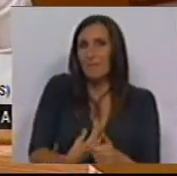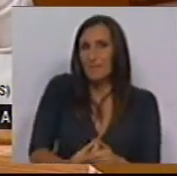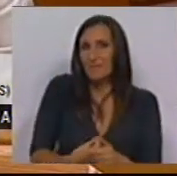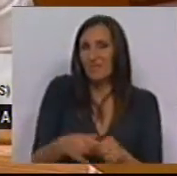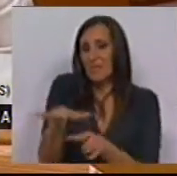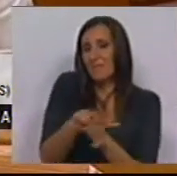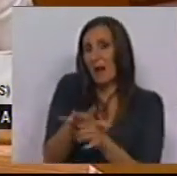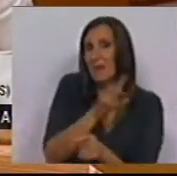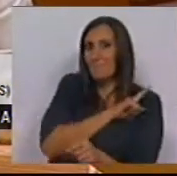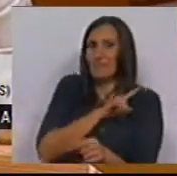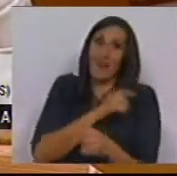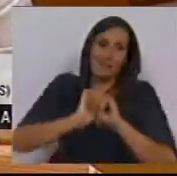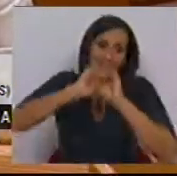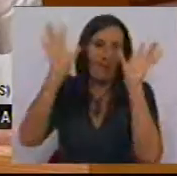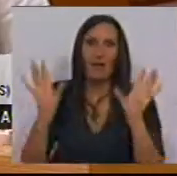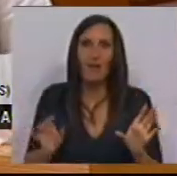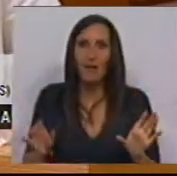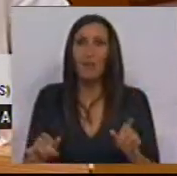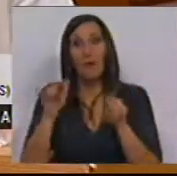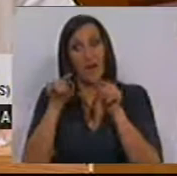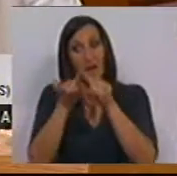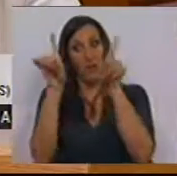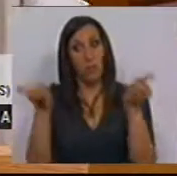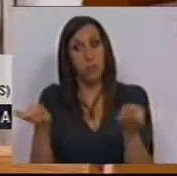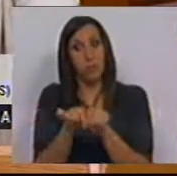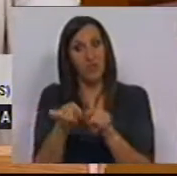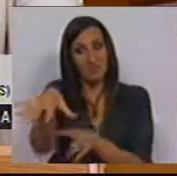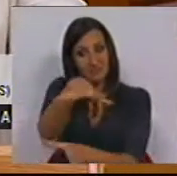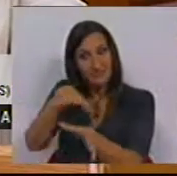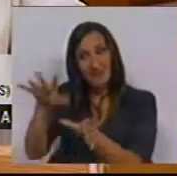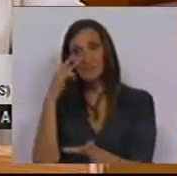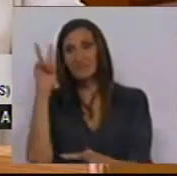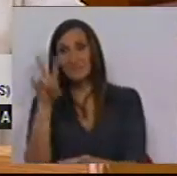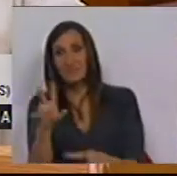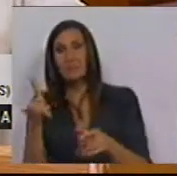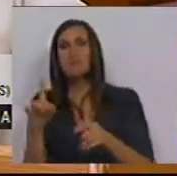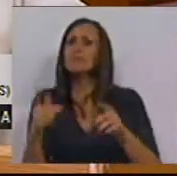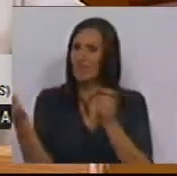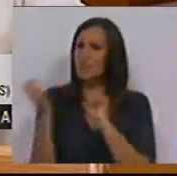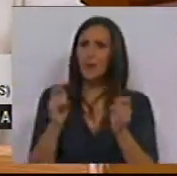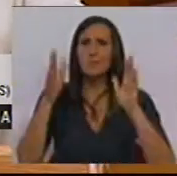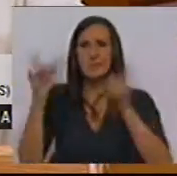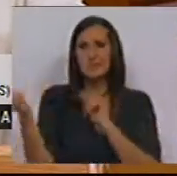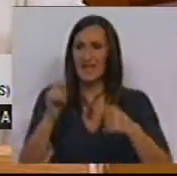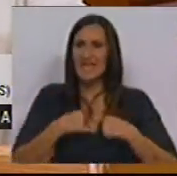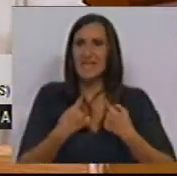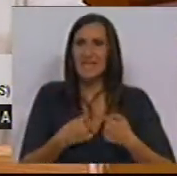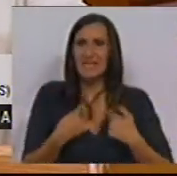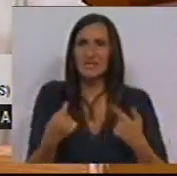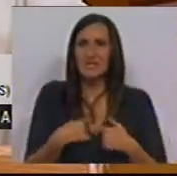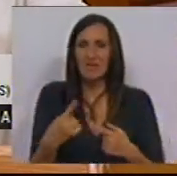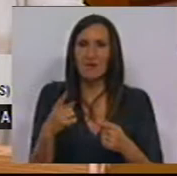mais apetecíveis para o setor privado, claro está. É neste quadro que acresce a importância deste debate e desta iniciativa